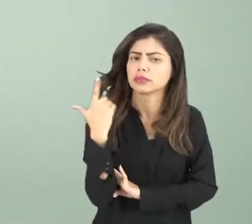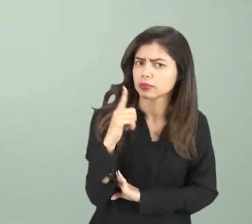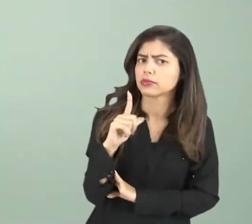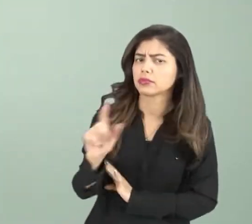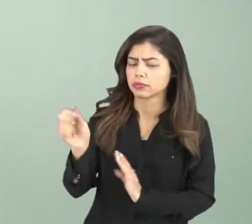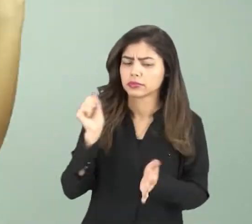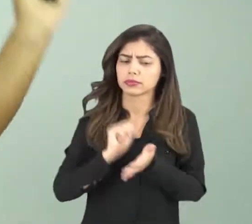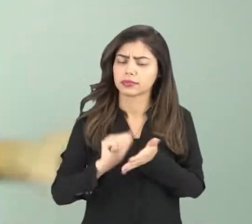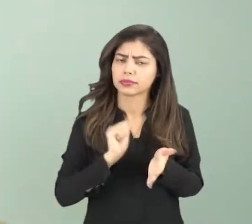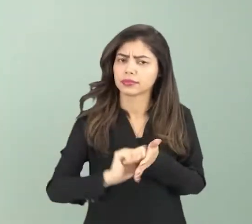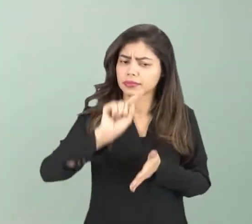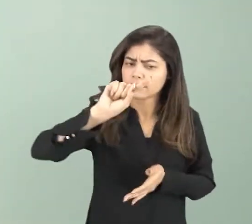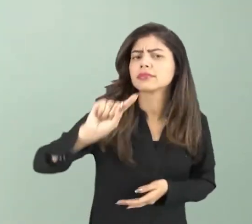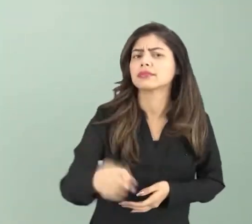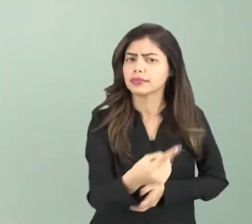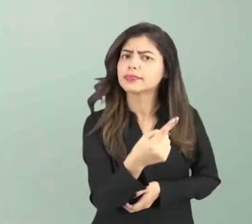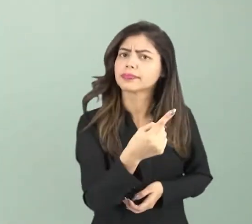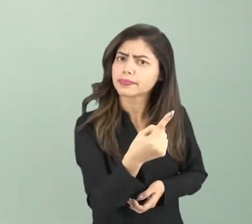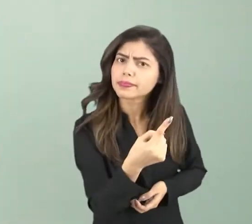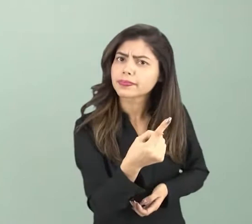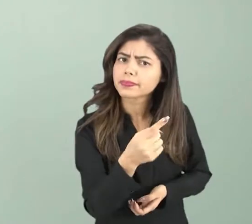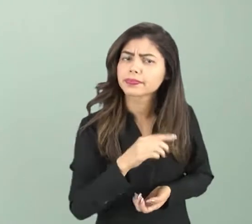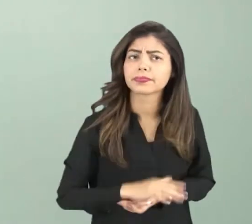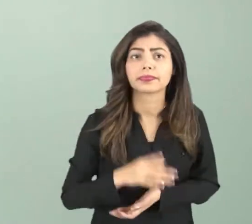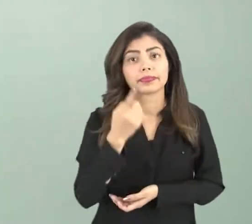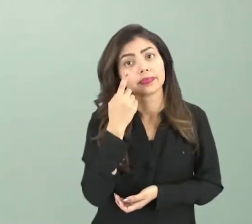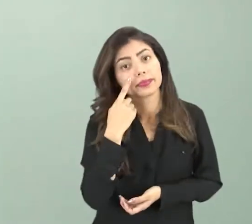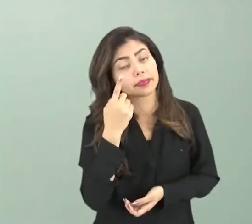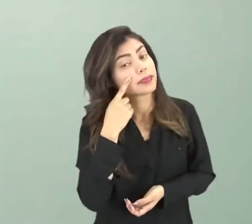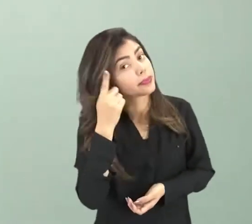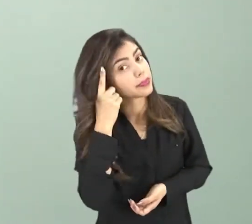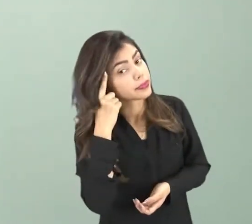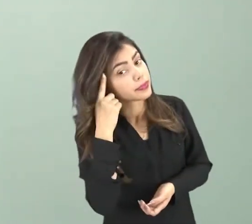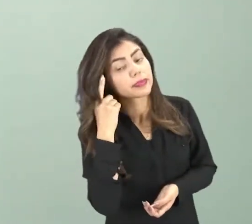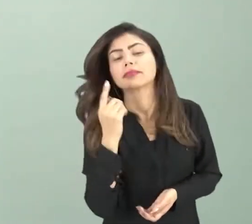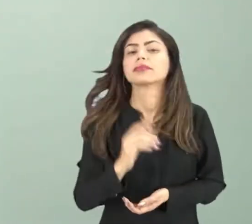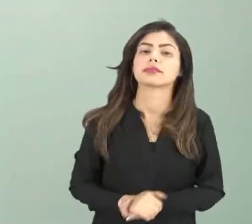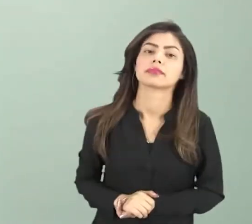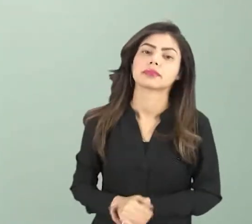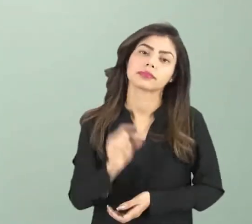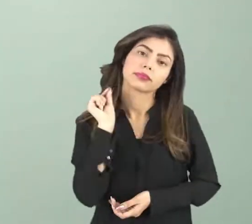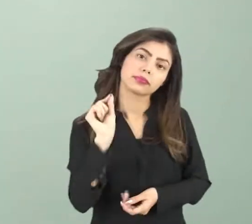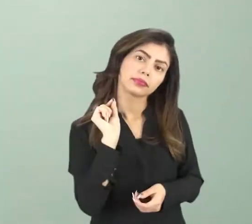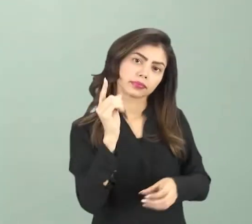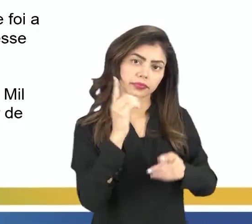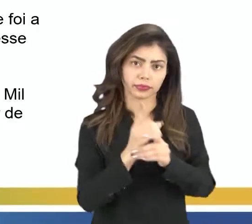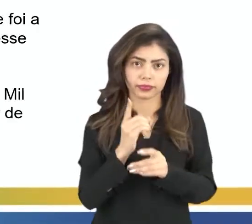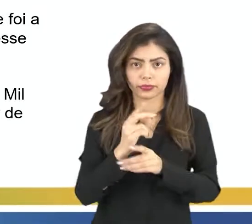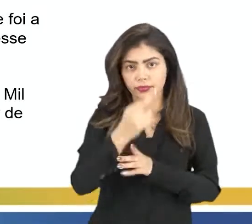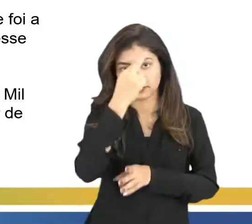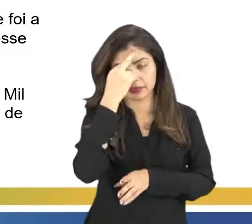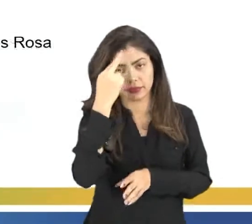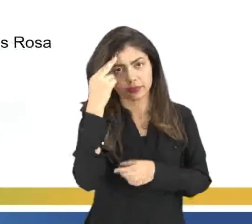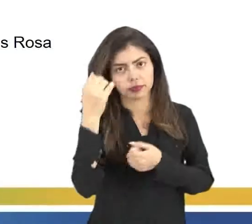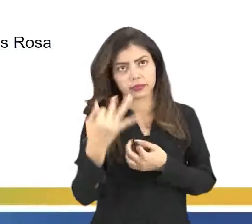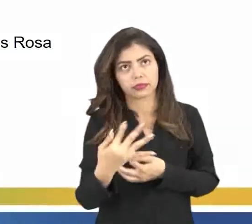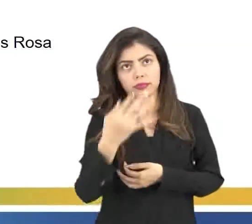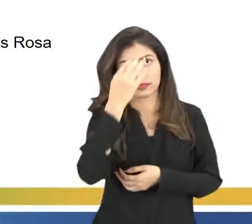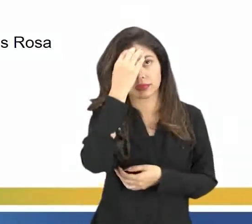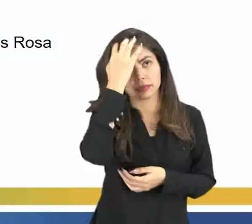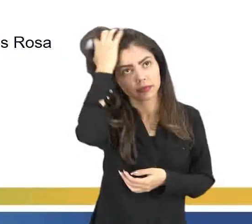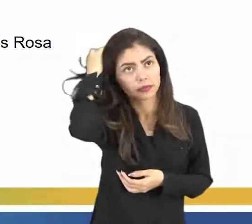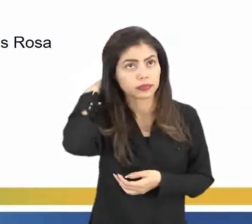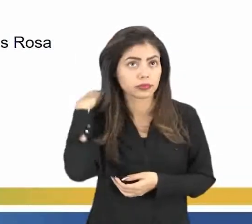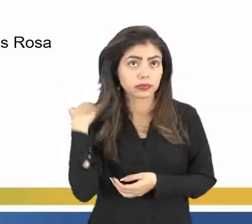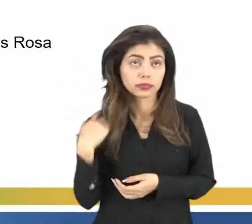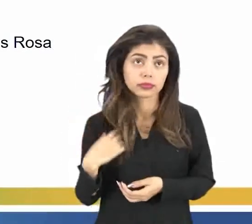escrever 1001 histórias? Vamos lá ver? Você vai pensando aí e a gente vai descobrindo que história que você vai gostar de contar. Vamos